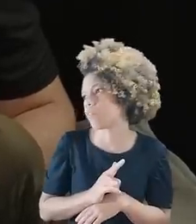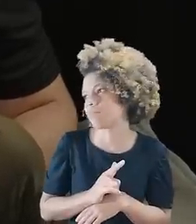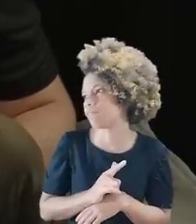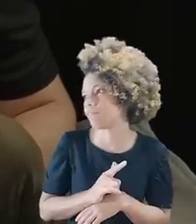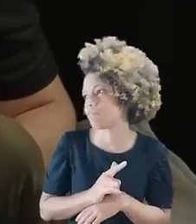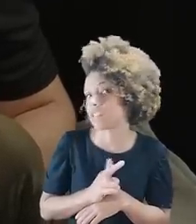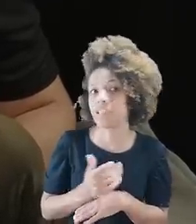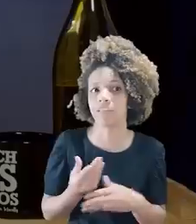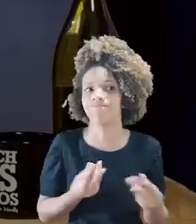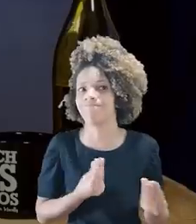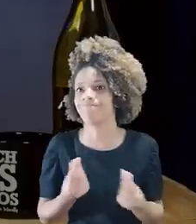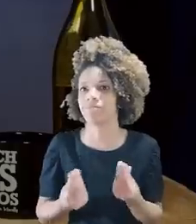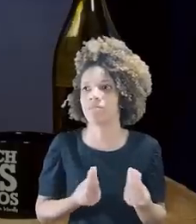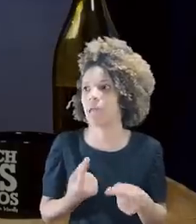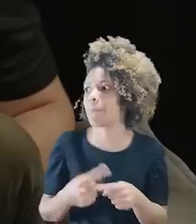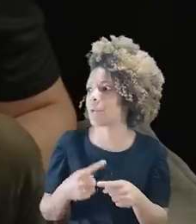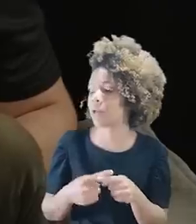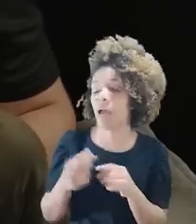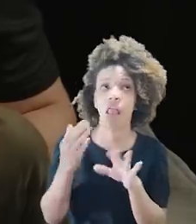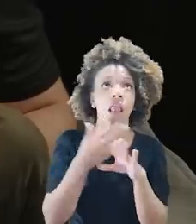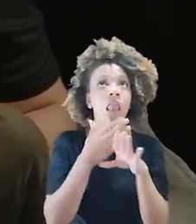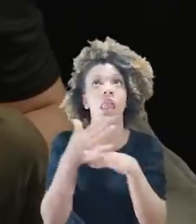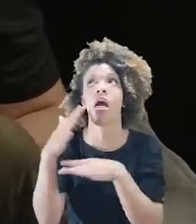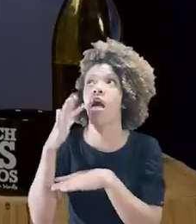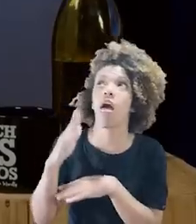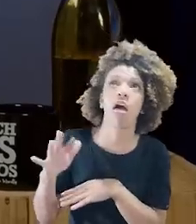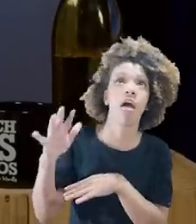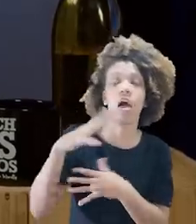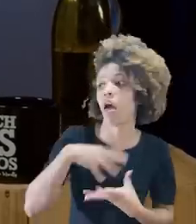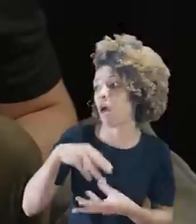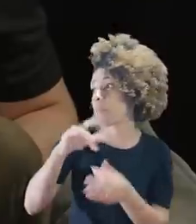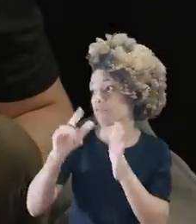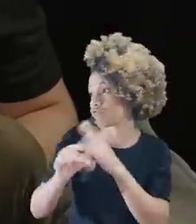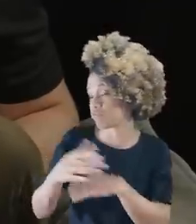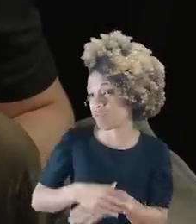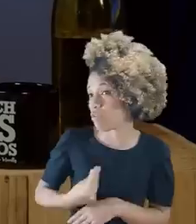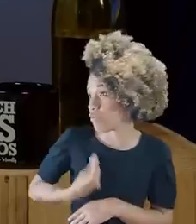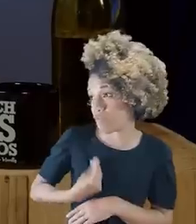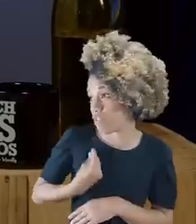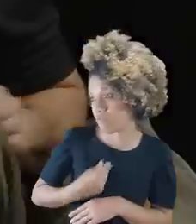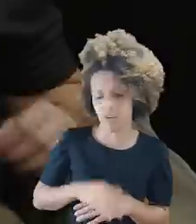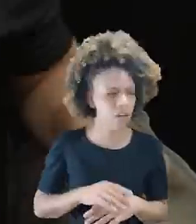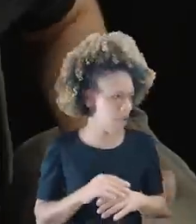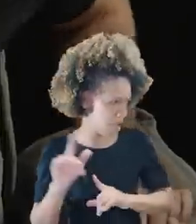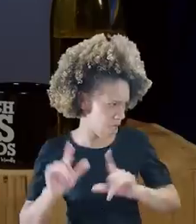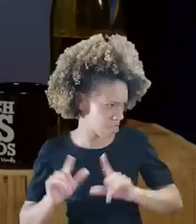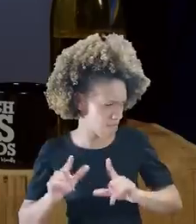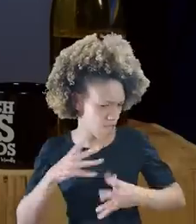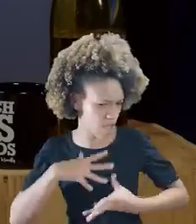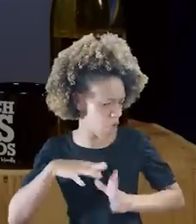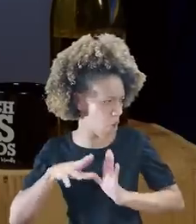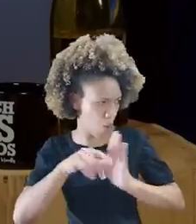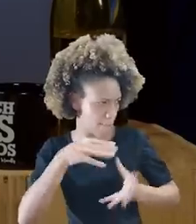esse circo faz você perder a sua alma a TV em si o circo o entretenimento